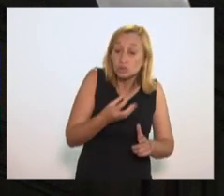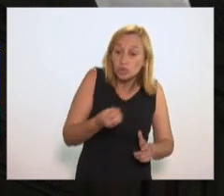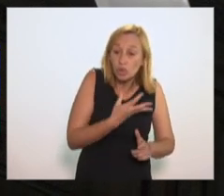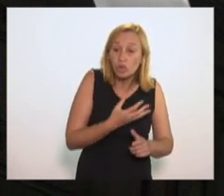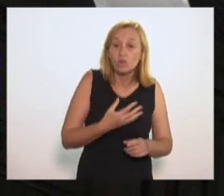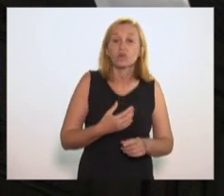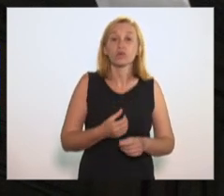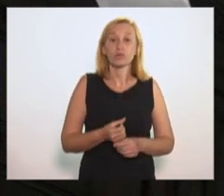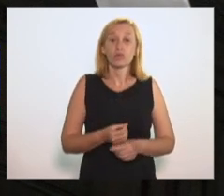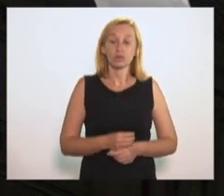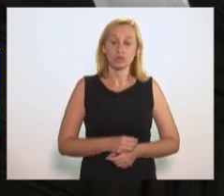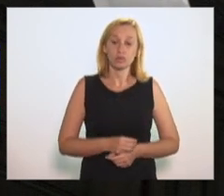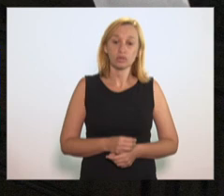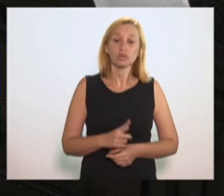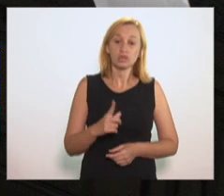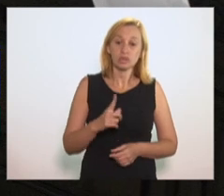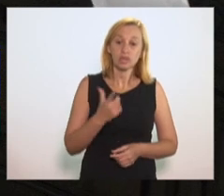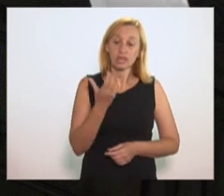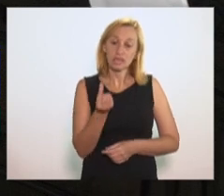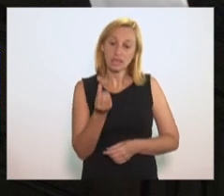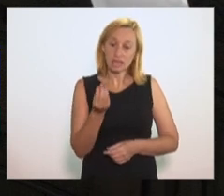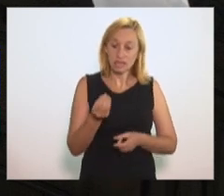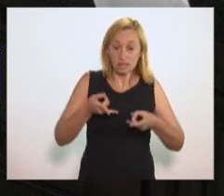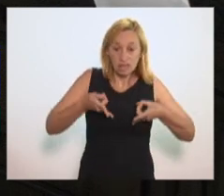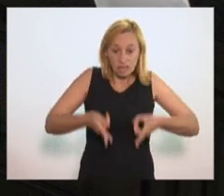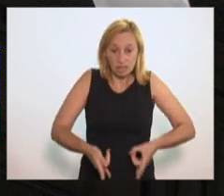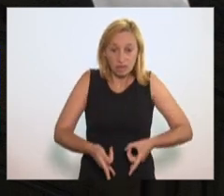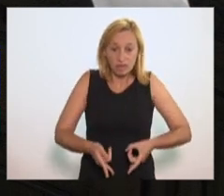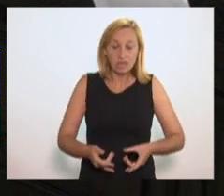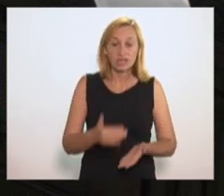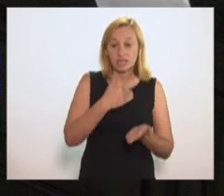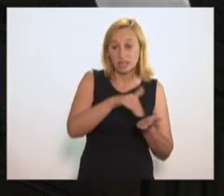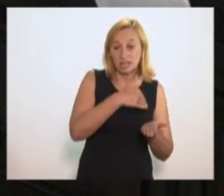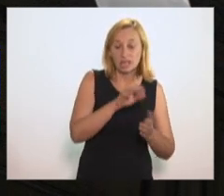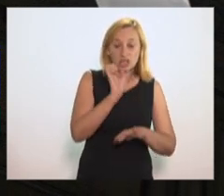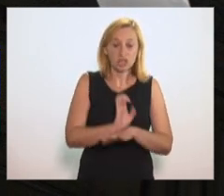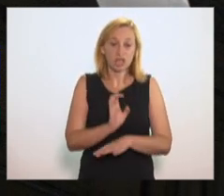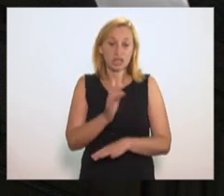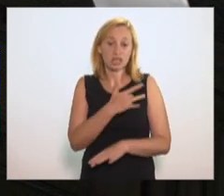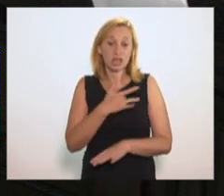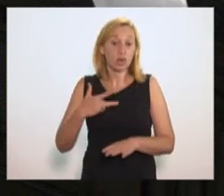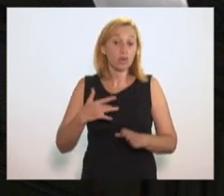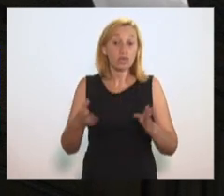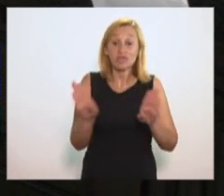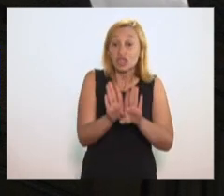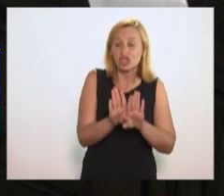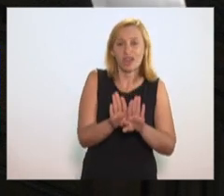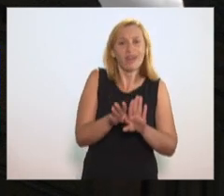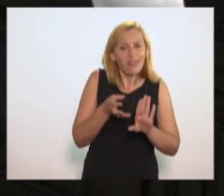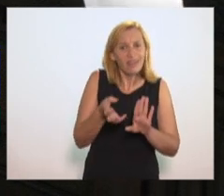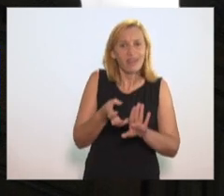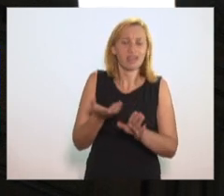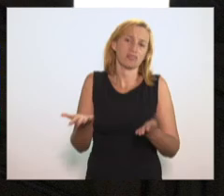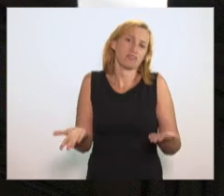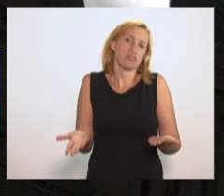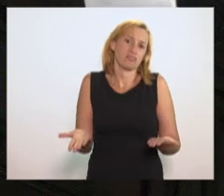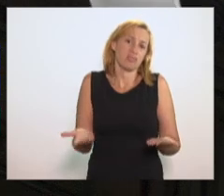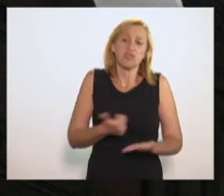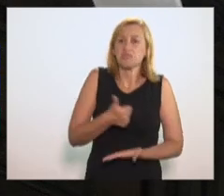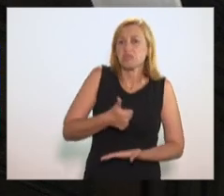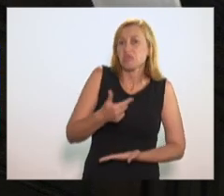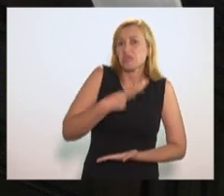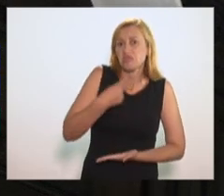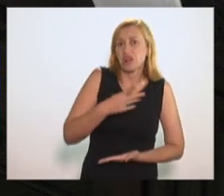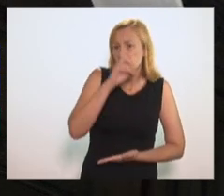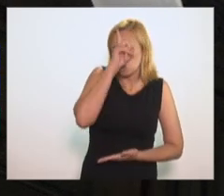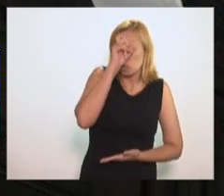funcionar atualmente com 60 leitos e a Secretaria de Estado de Saúde tem insistido em fechá-la de uma forma nebulosa primeiro disse que o